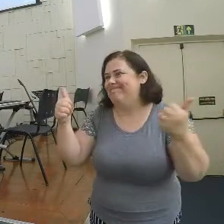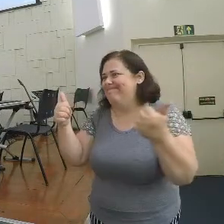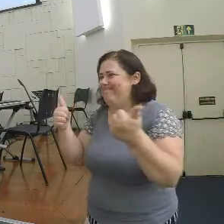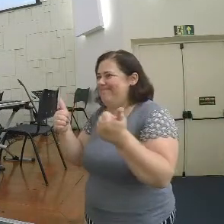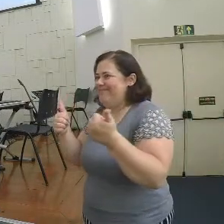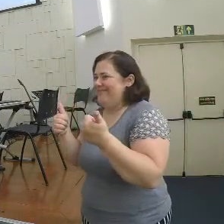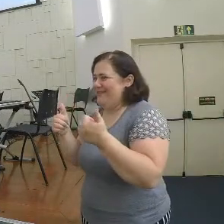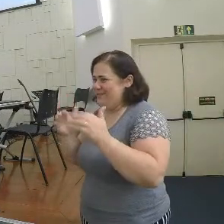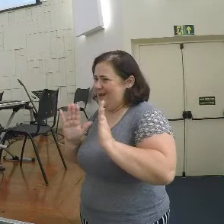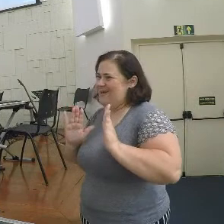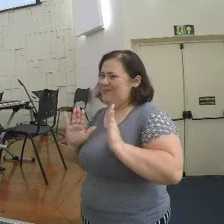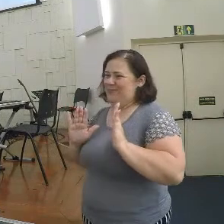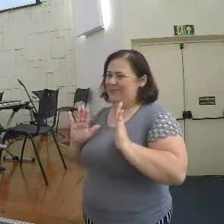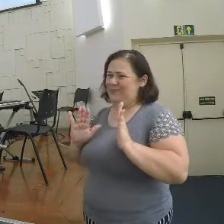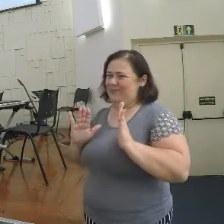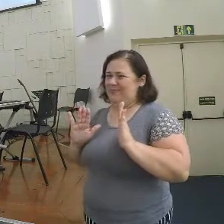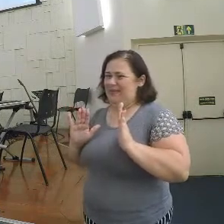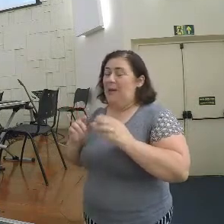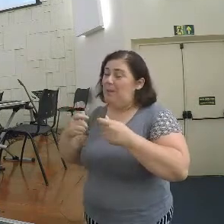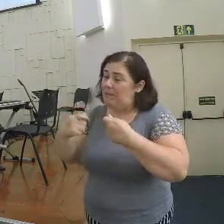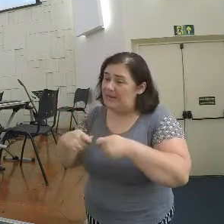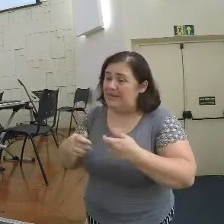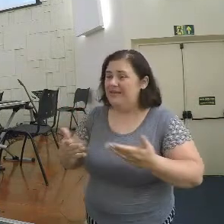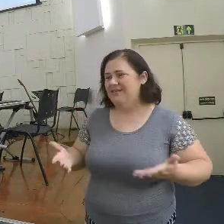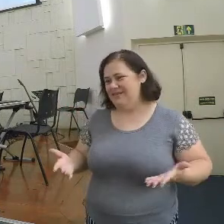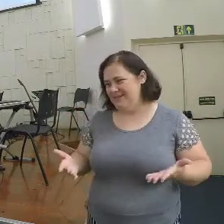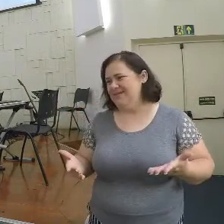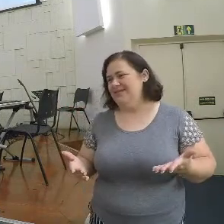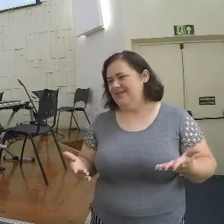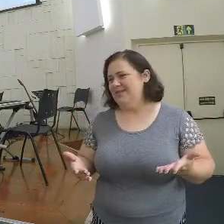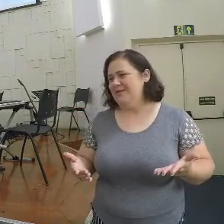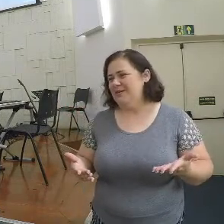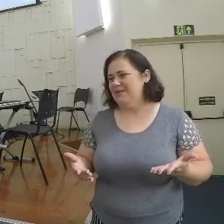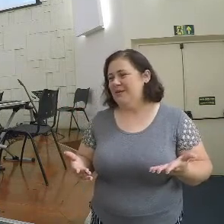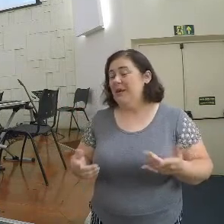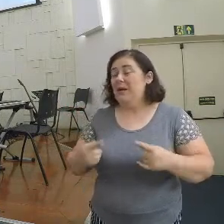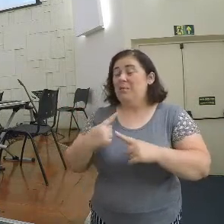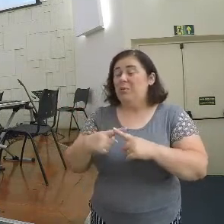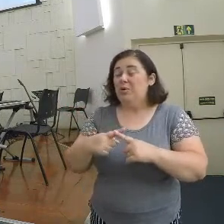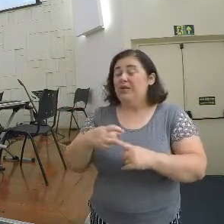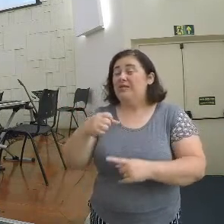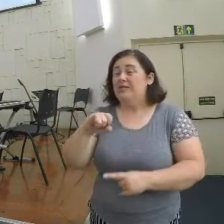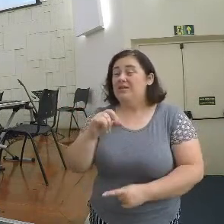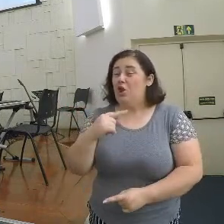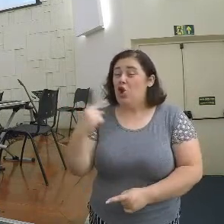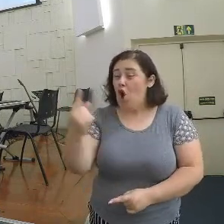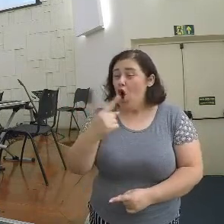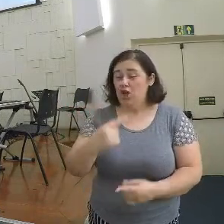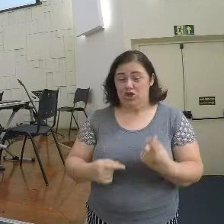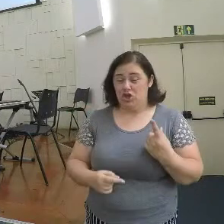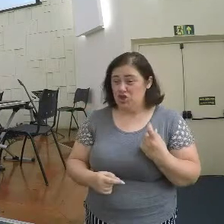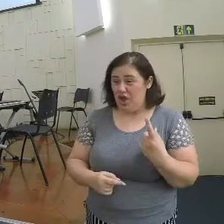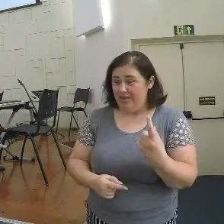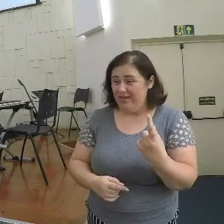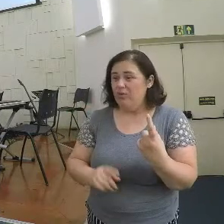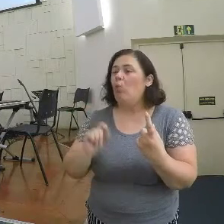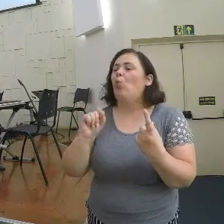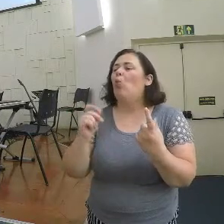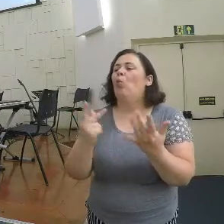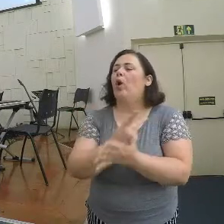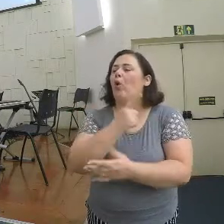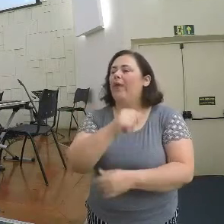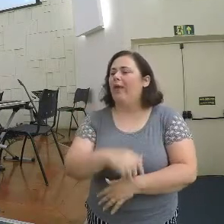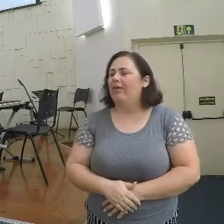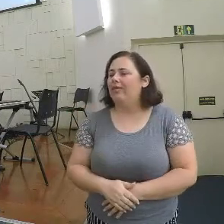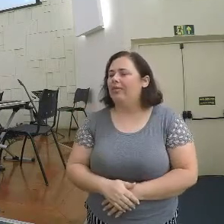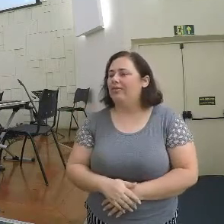nisso está mantido tudo o que Moisés disse a Israel: seja grato ao Senhor teu Deus, e demonstre gratidão